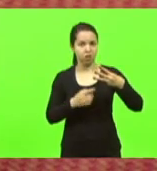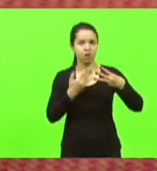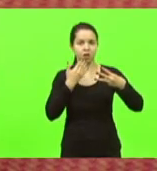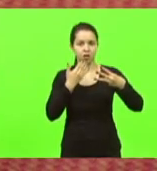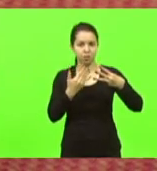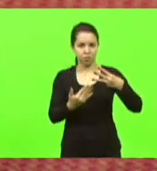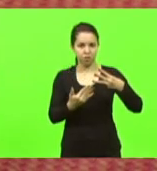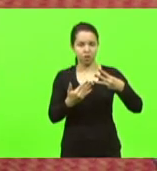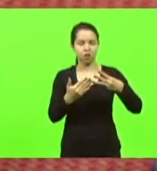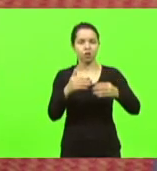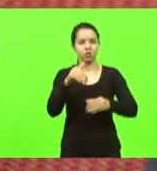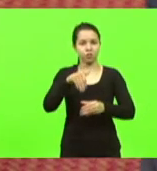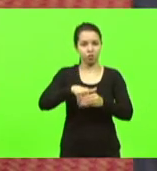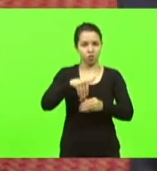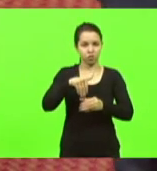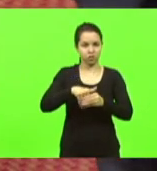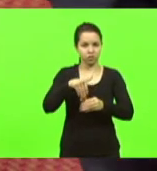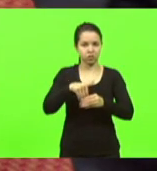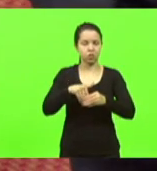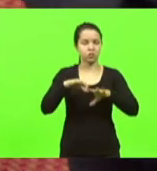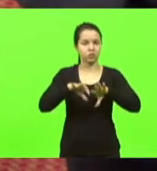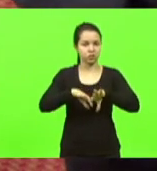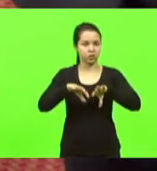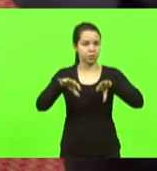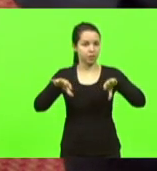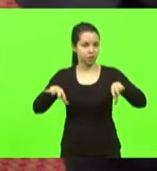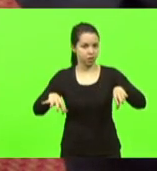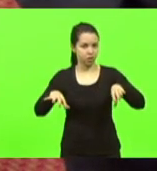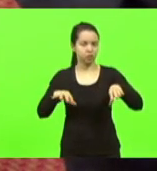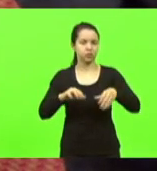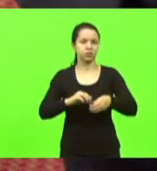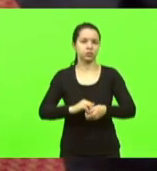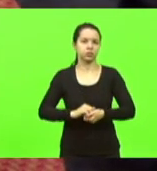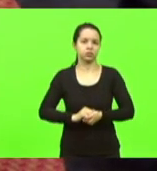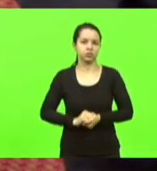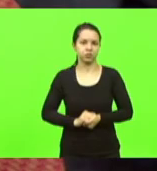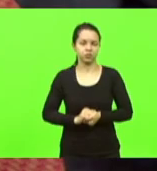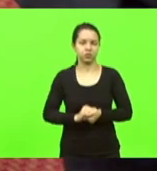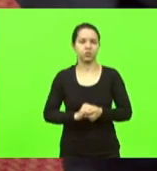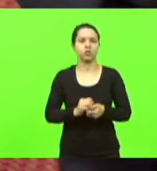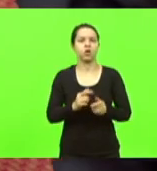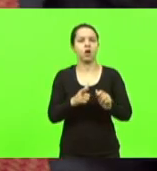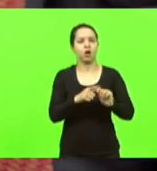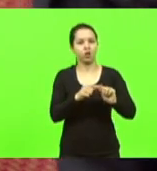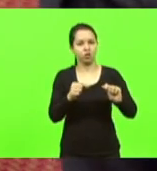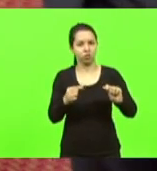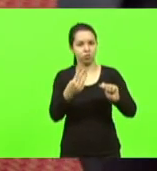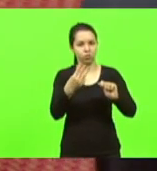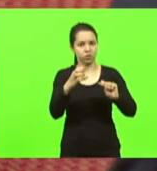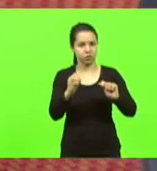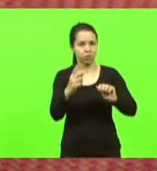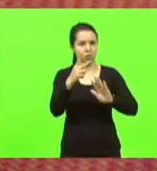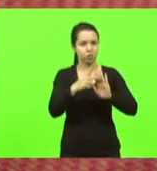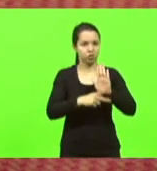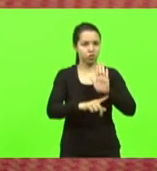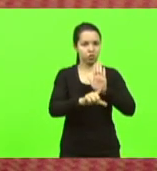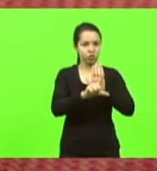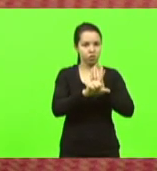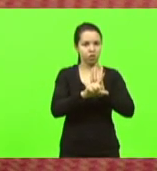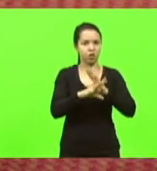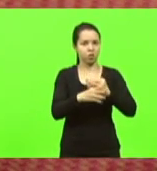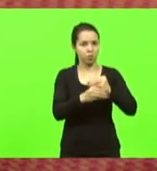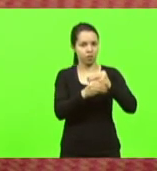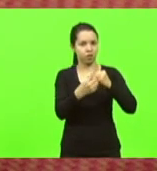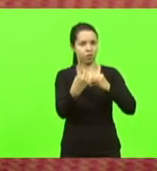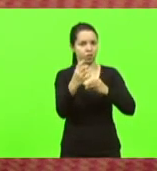votação em separado aí como referência o artigo 30 do projeto de lei complementar